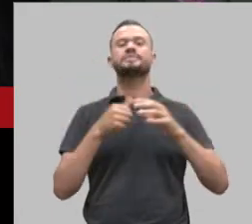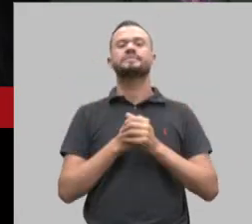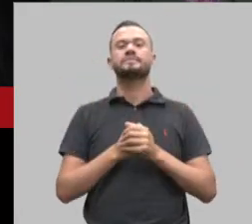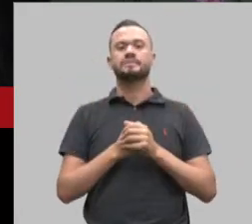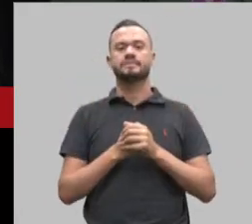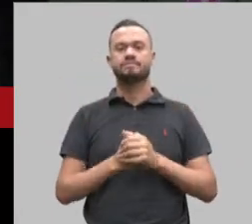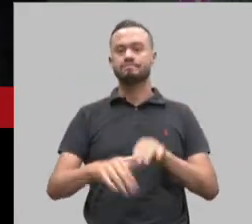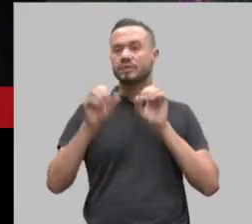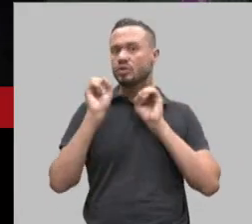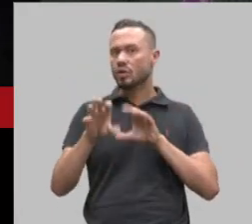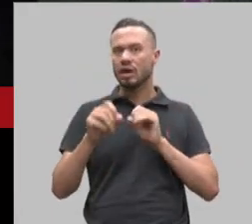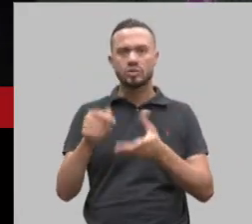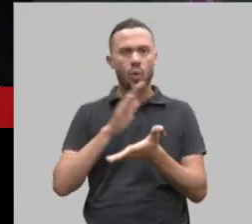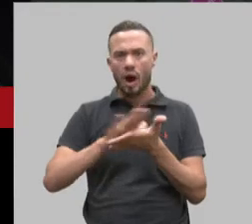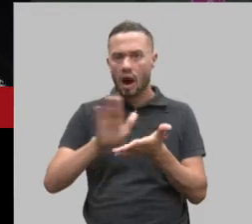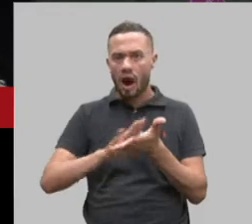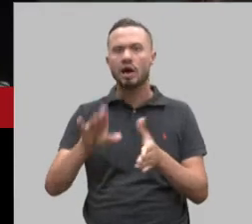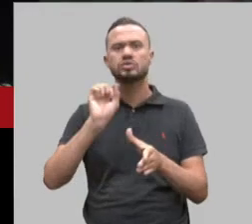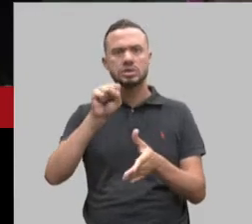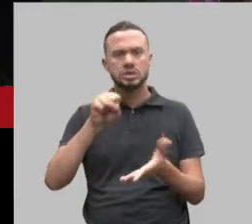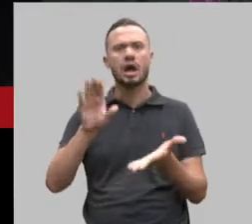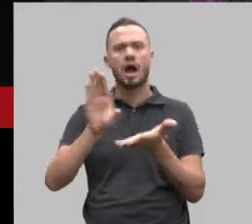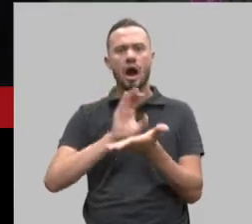é despesa é investimento